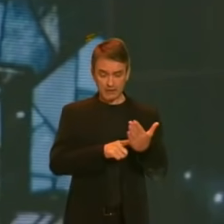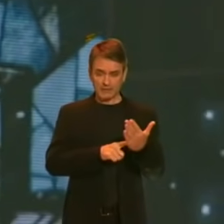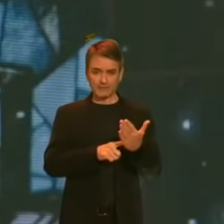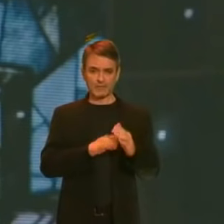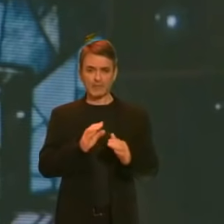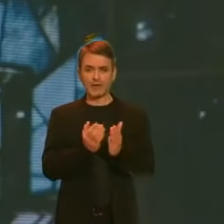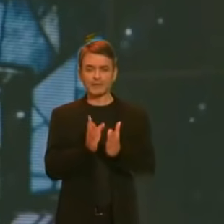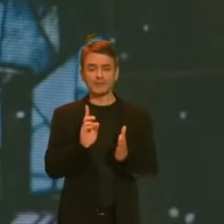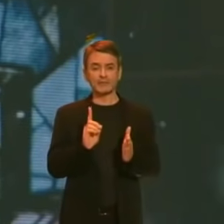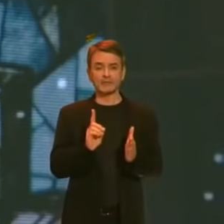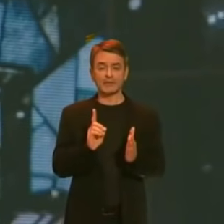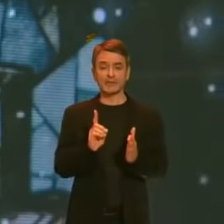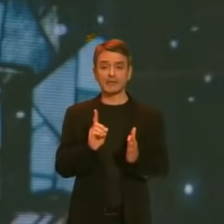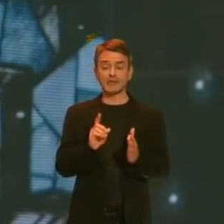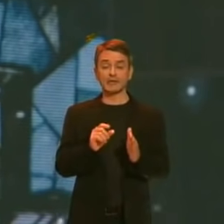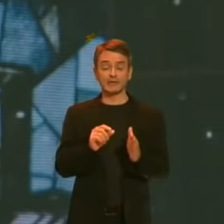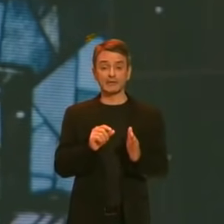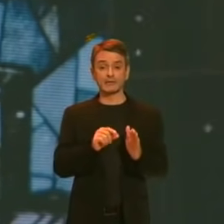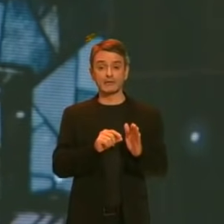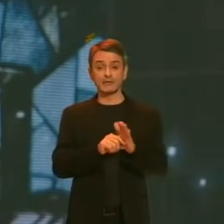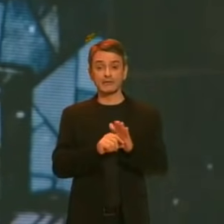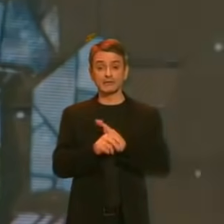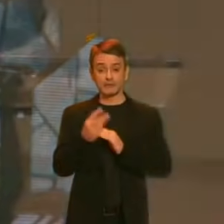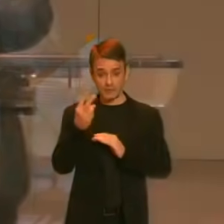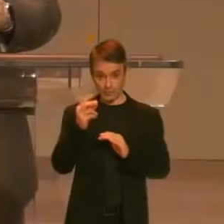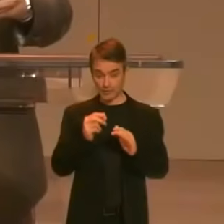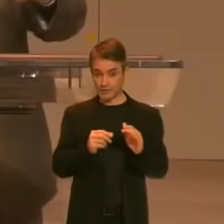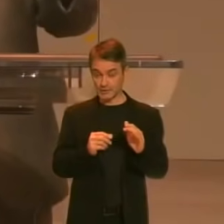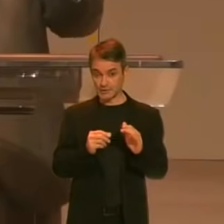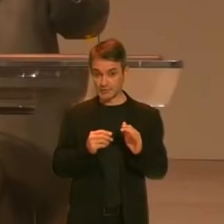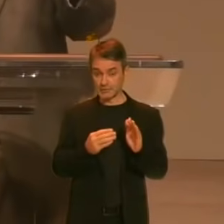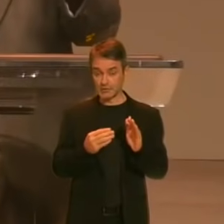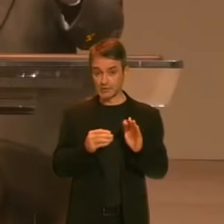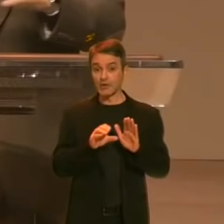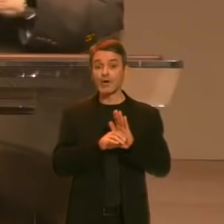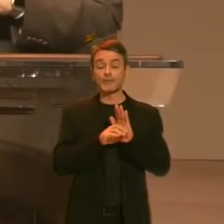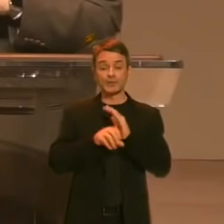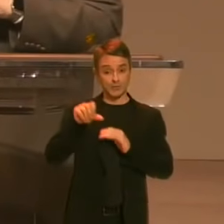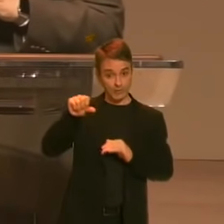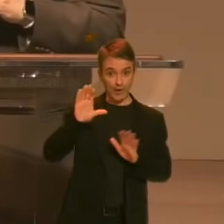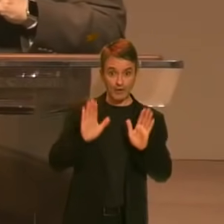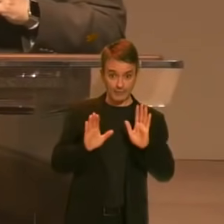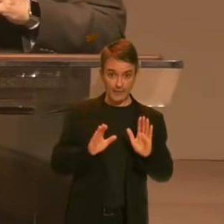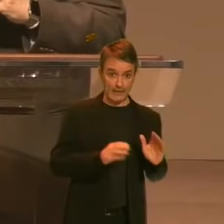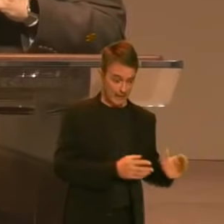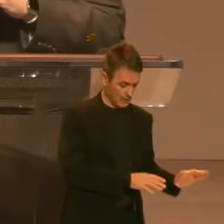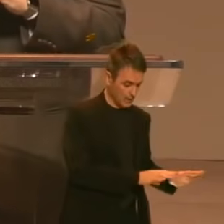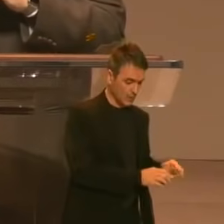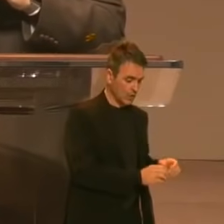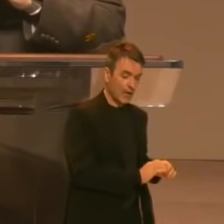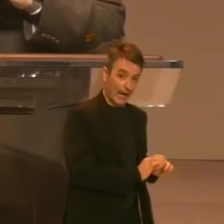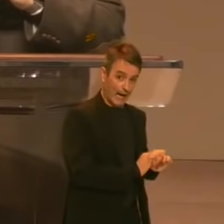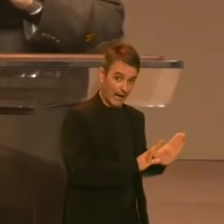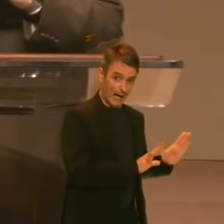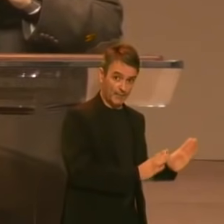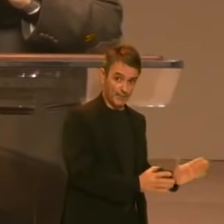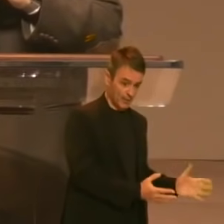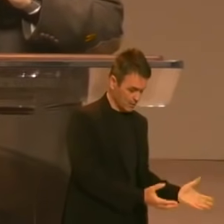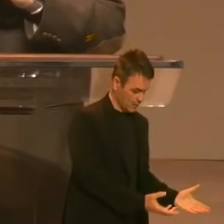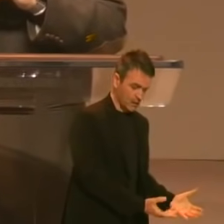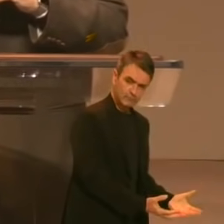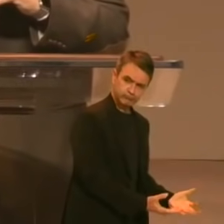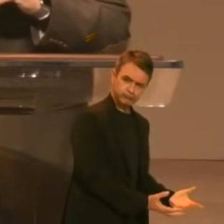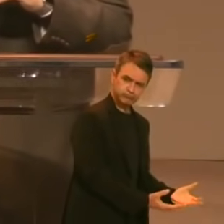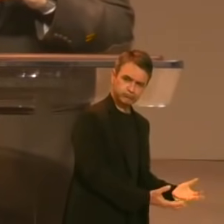Bíblia, versículo 2, no capítulo 9, quando abre o abismo, sobe dele uma